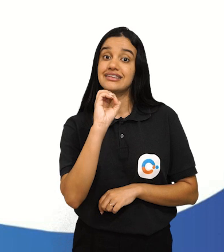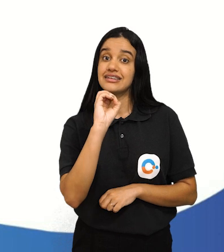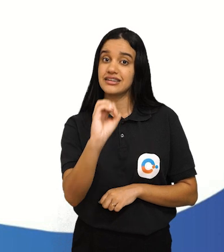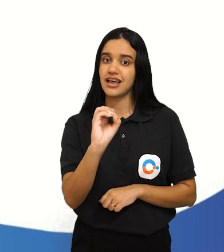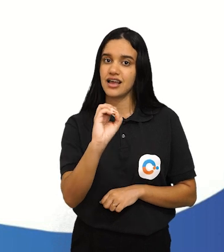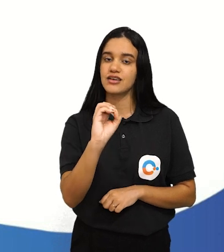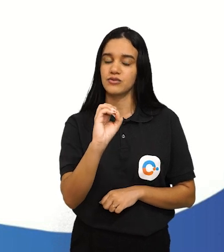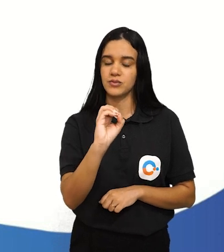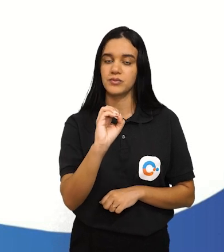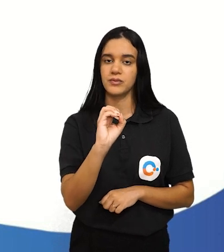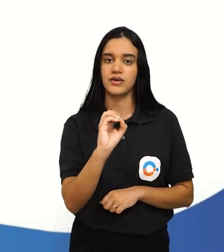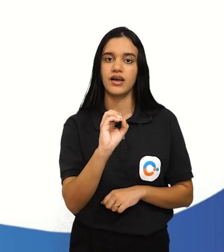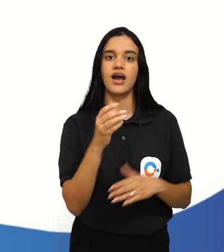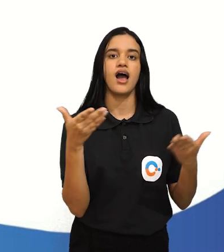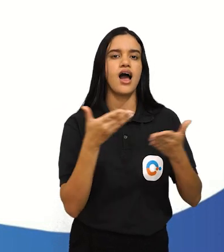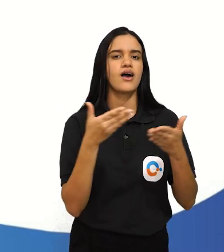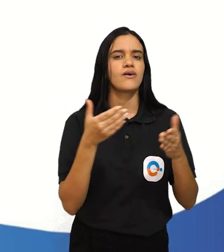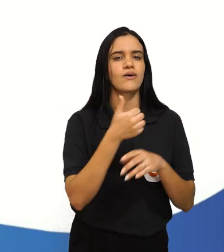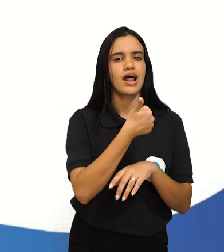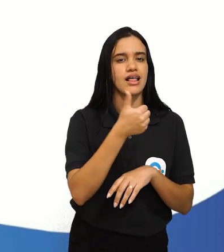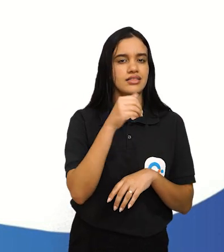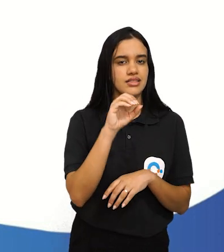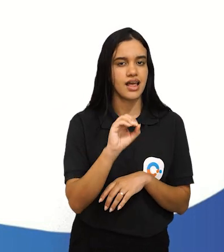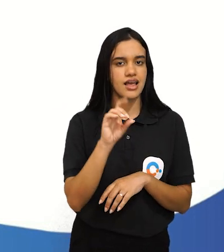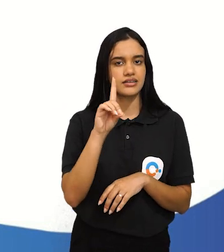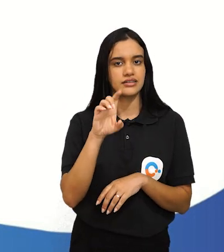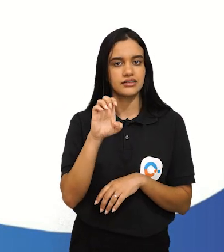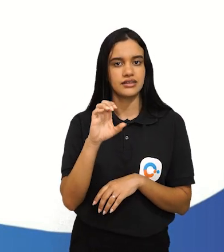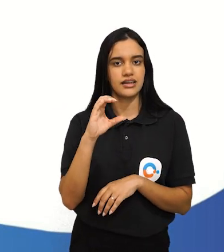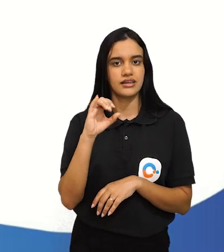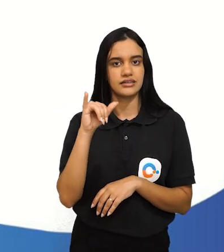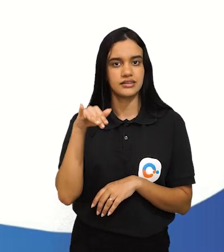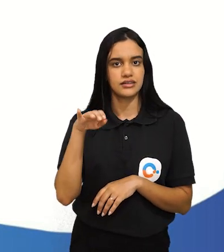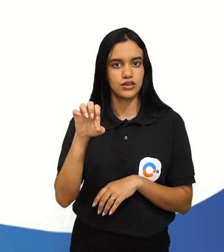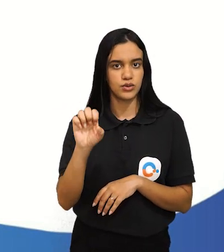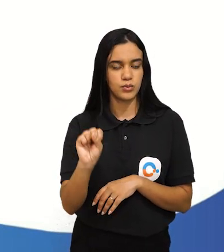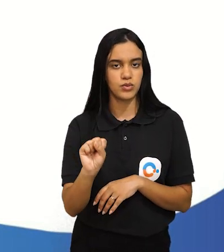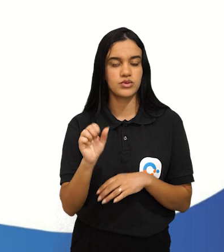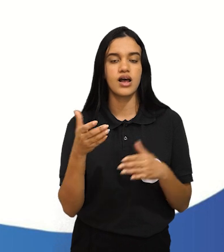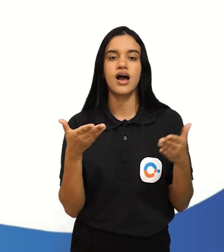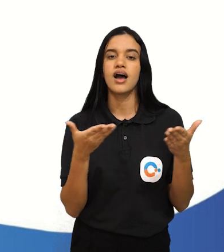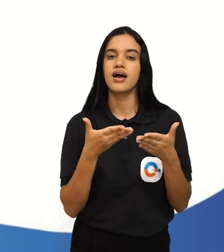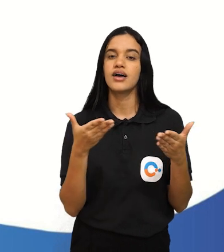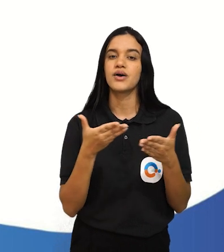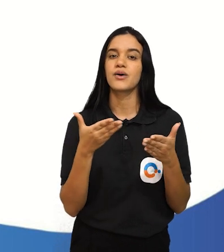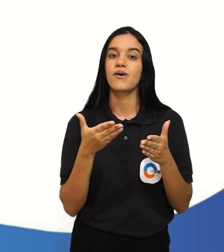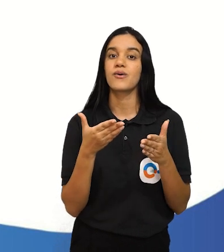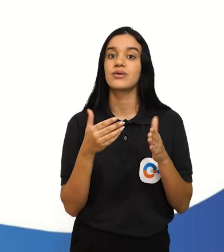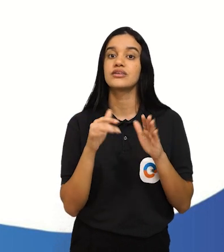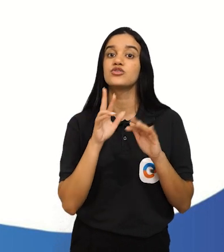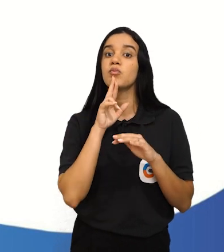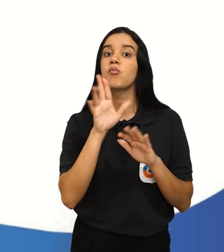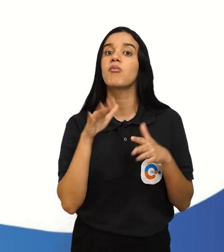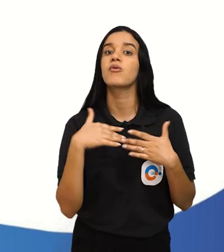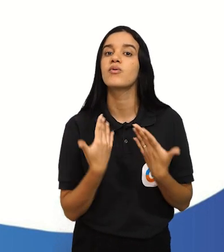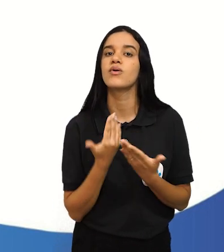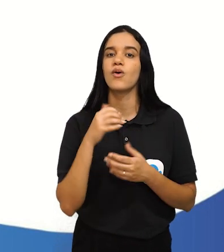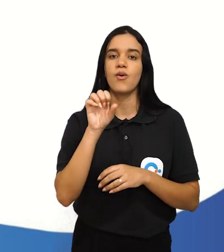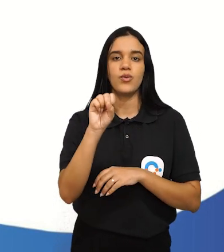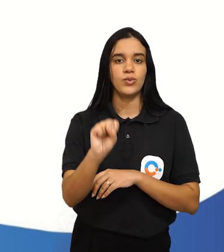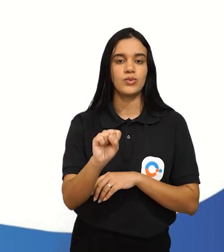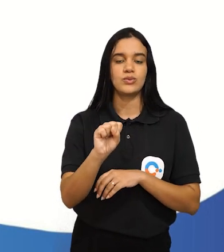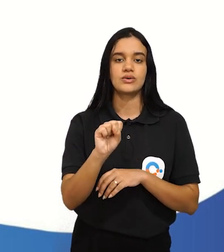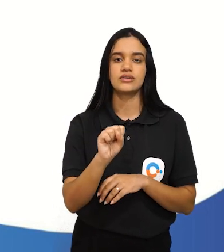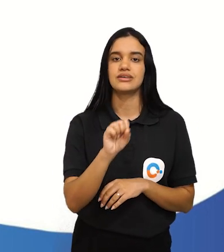valendo 10 então agora de 10 eu posso tirar do que vai dar 8 Mas uma vez